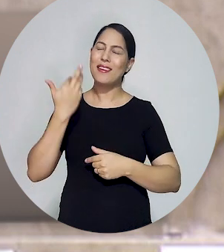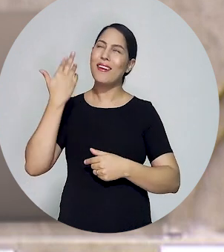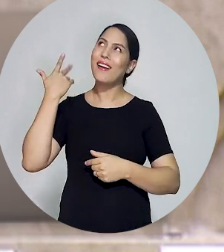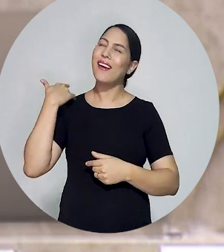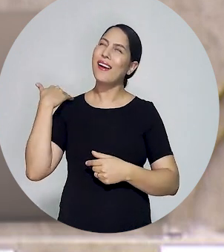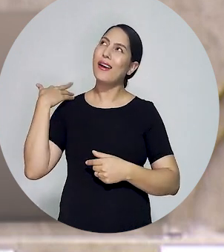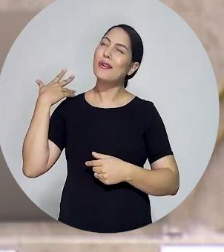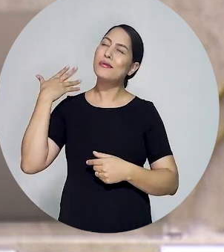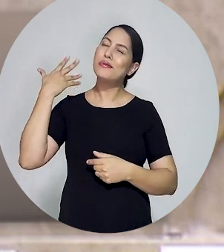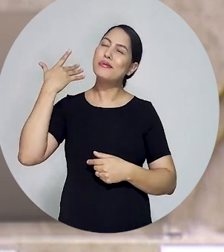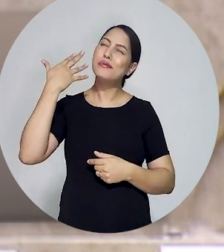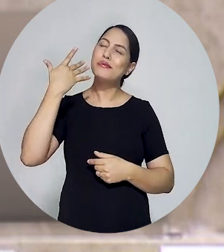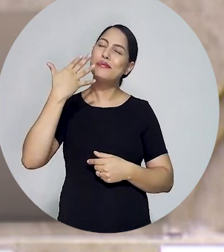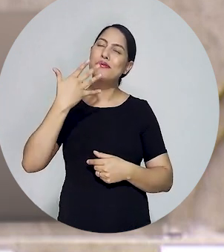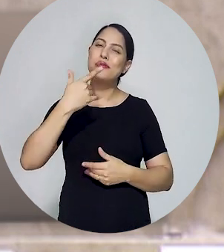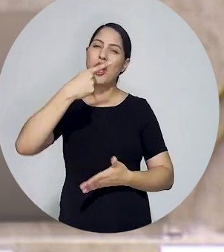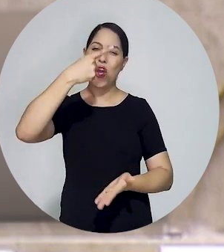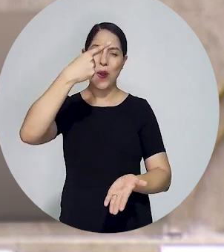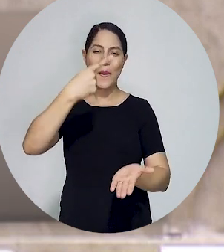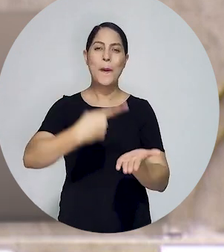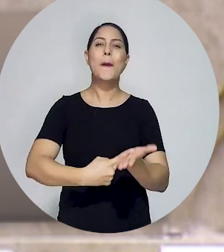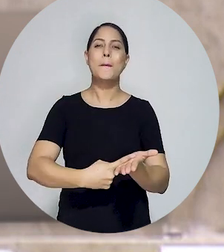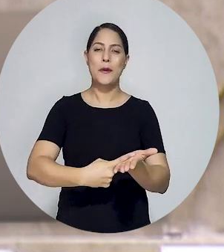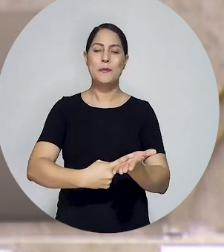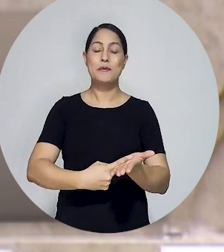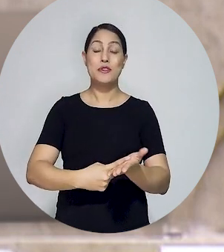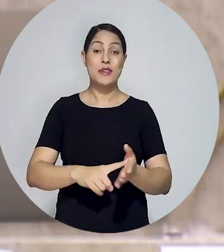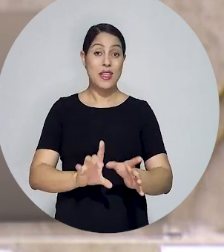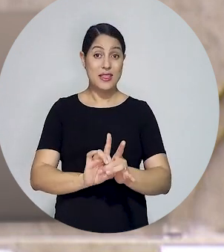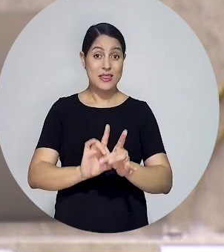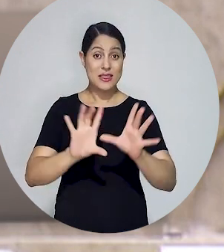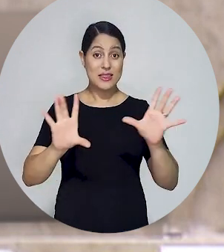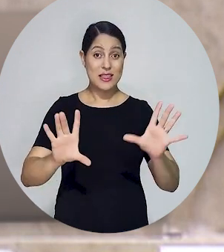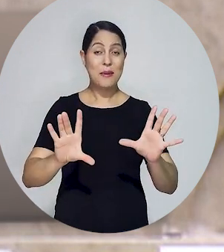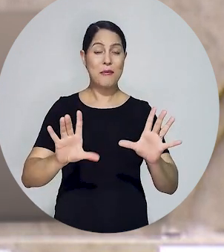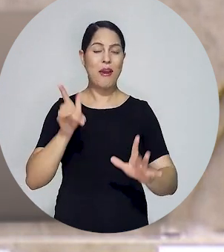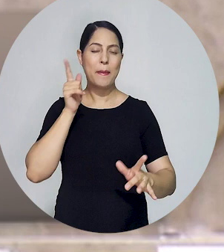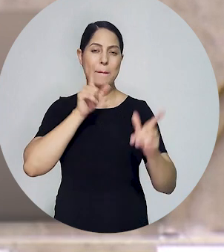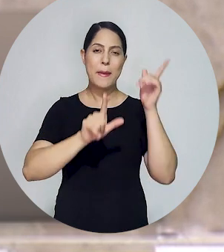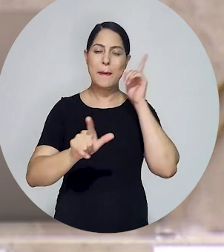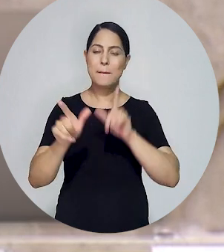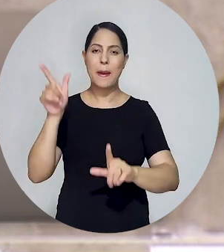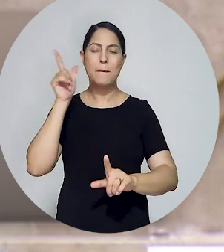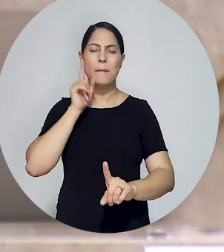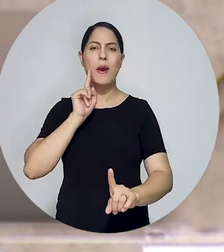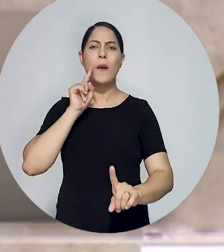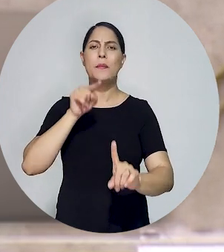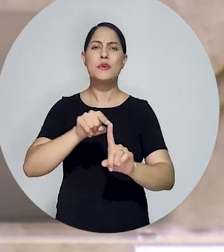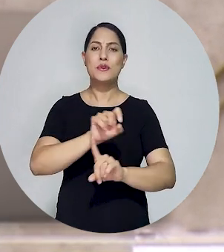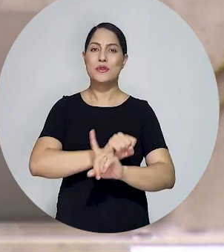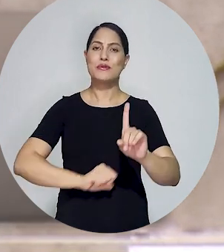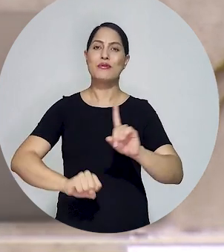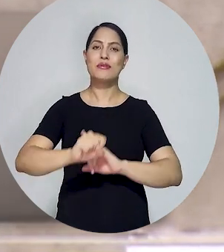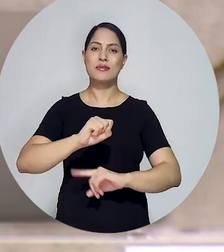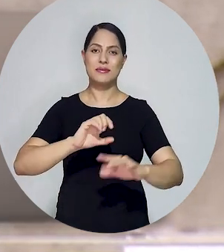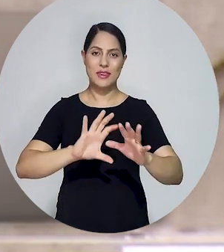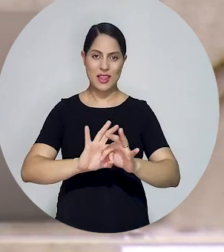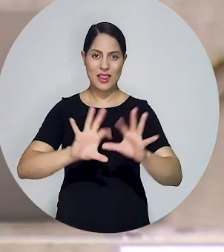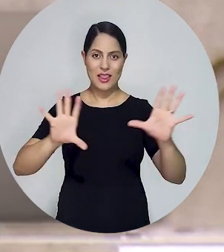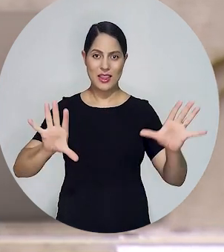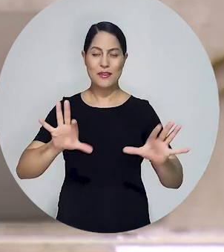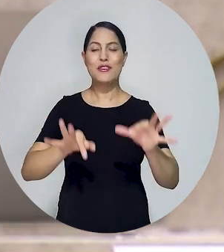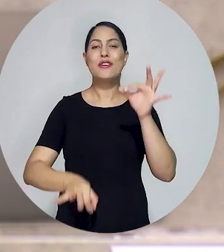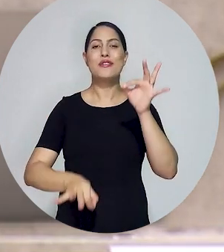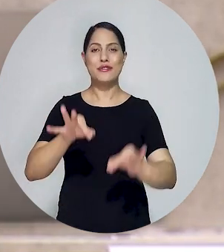com destaque para a relevância do compromisso com as conquistas democráticas na construção de uma